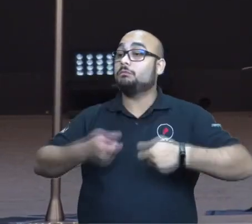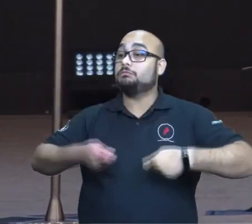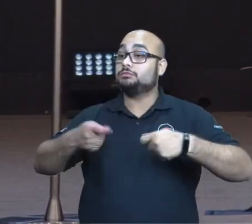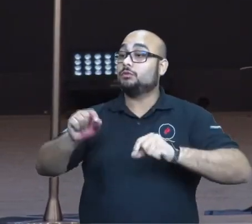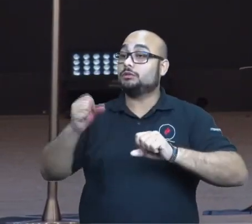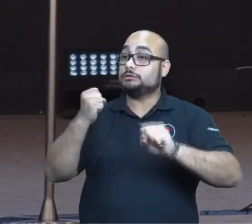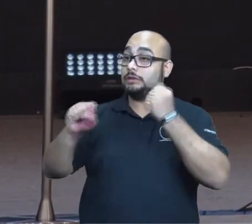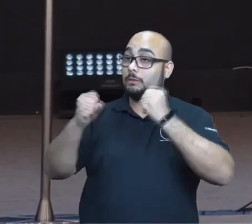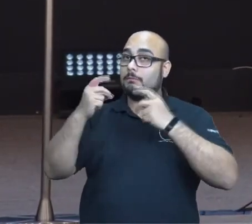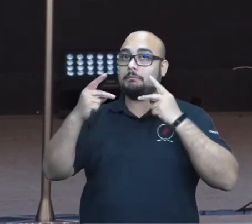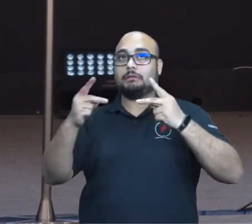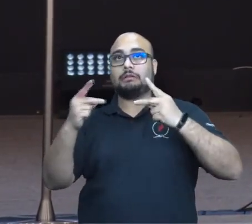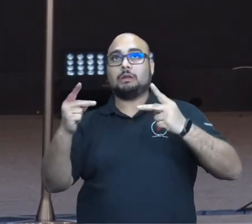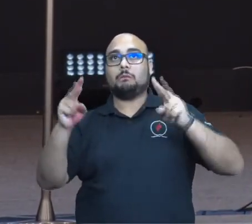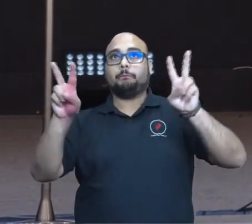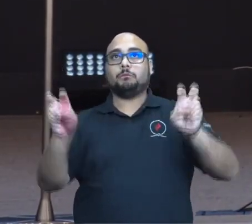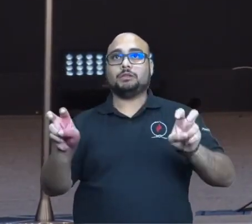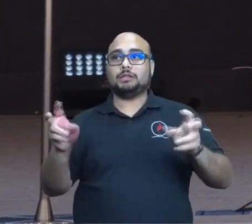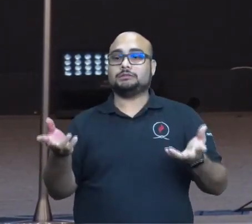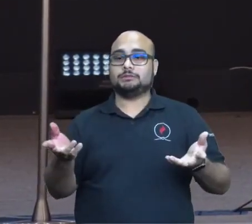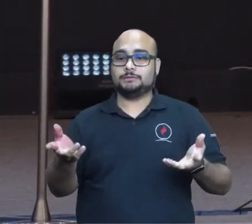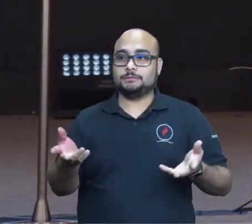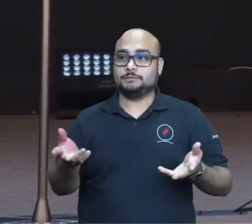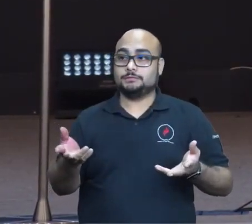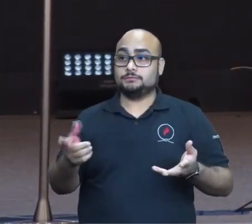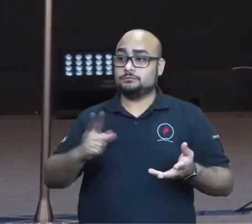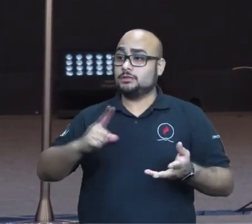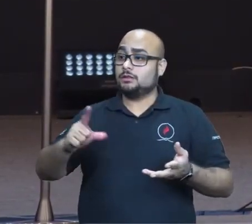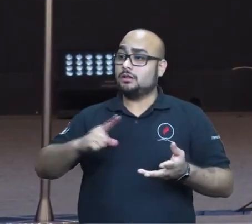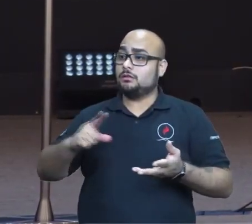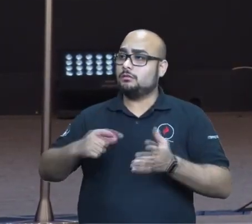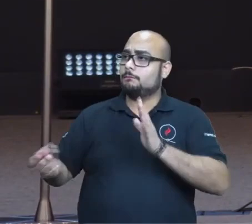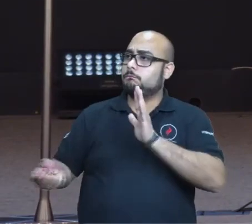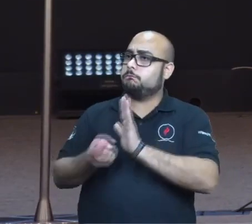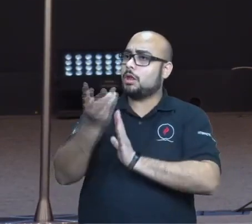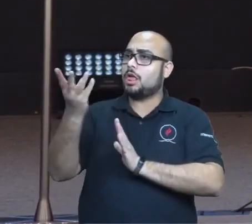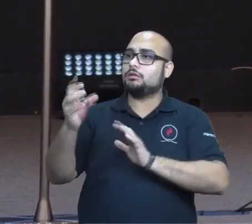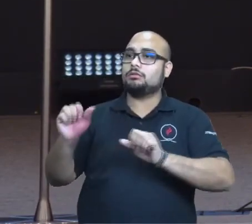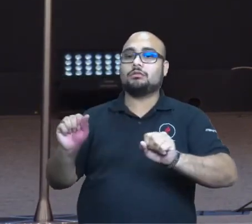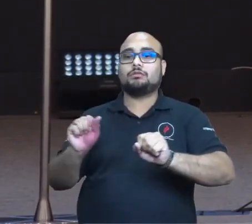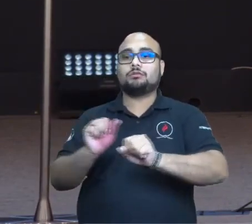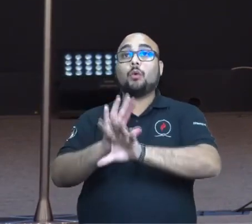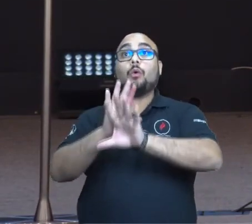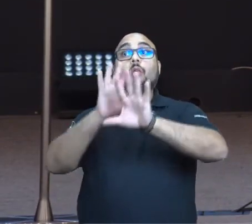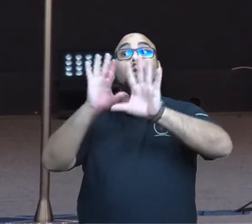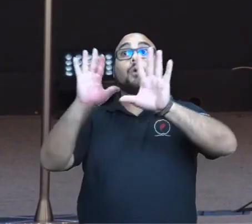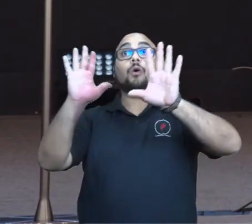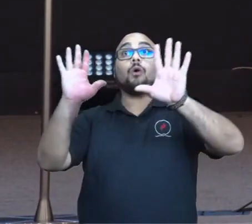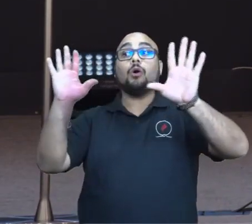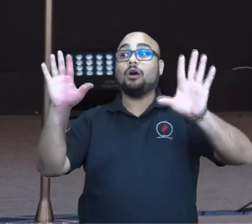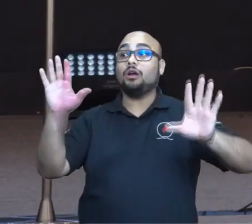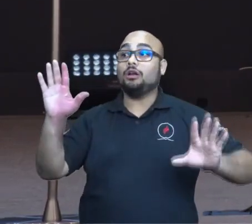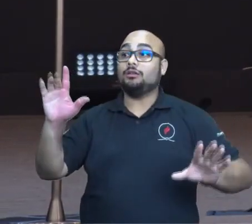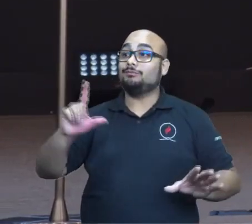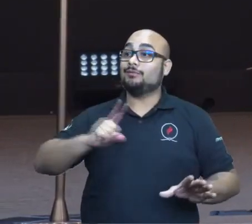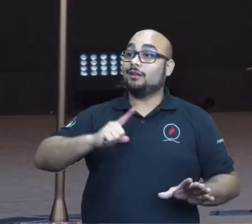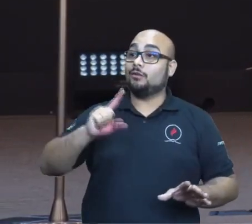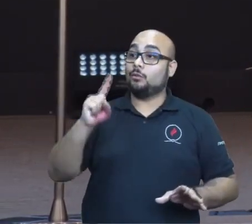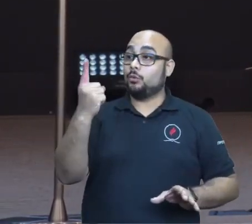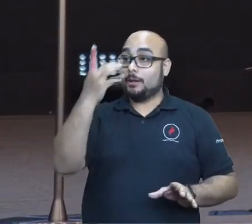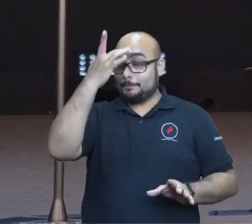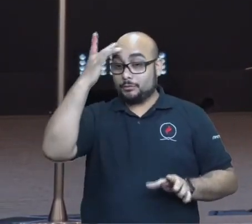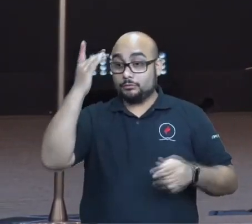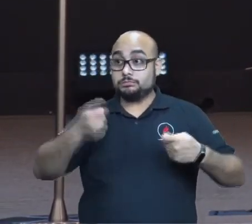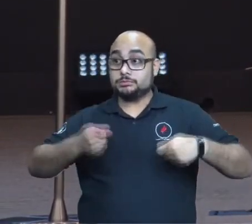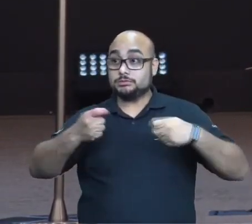tantas vozes que são odiam que glorificam que profetizam alguém vai ter que dizer ai e é muito